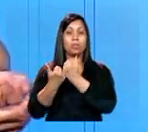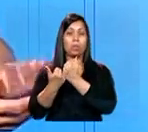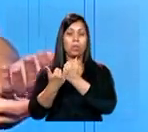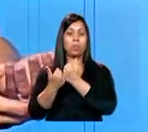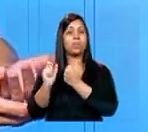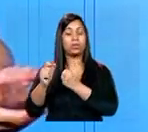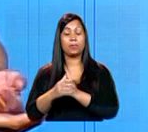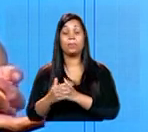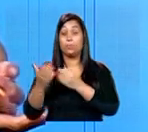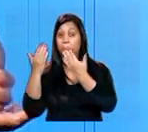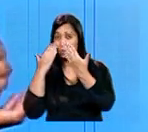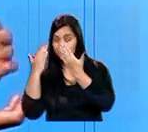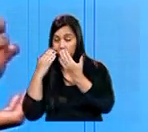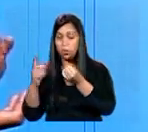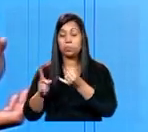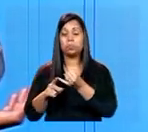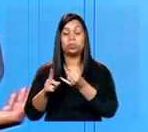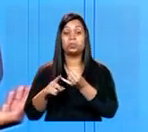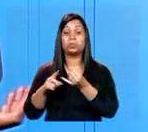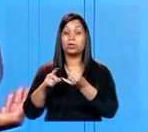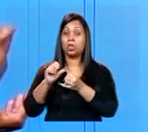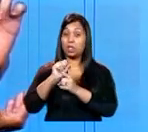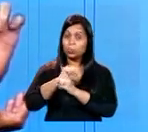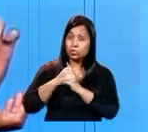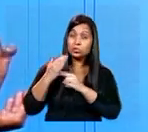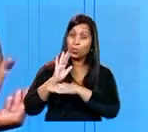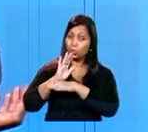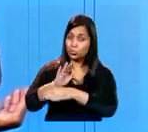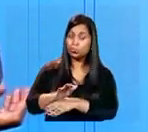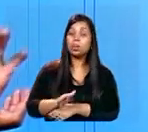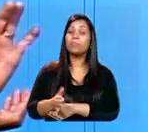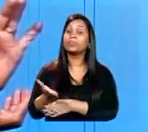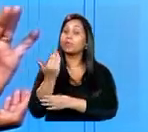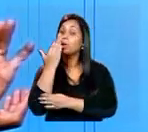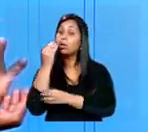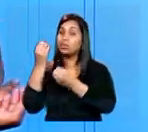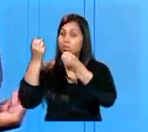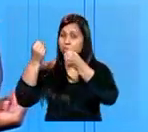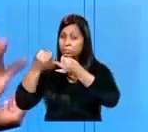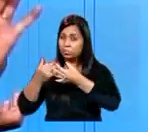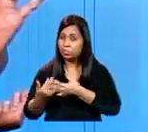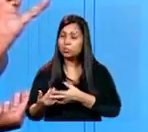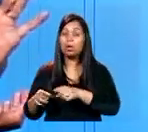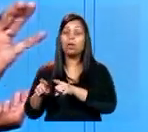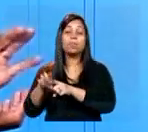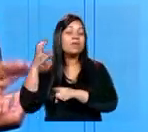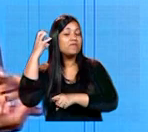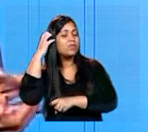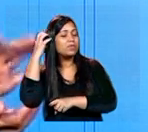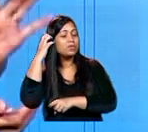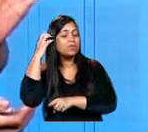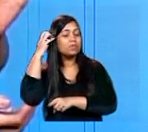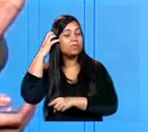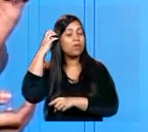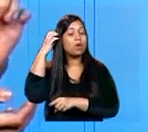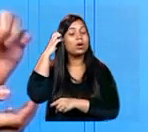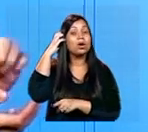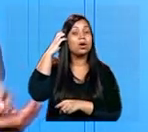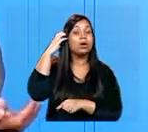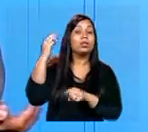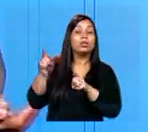multi, psicólogo, assistente social, nutricionista, fonoaudióloga, terapeuta